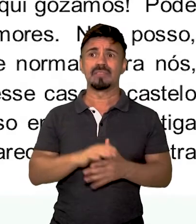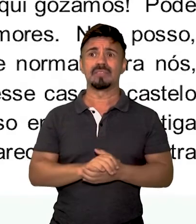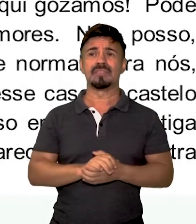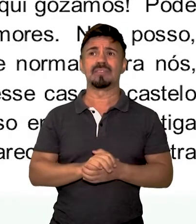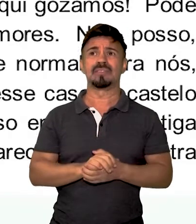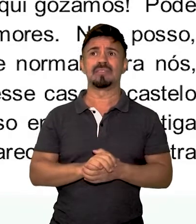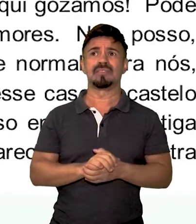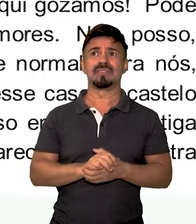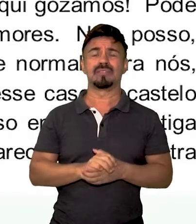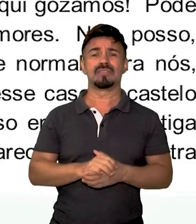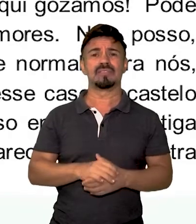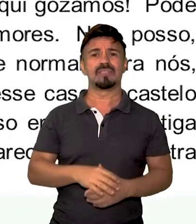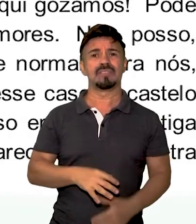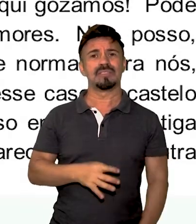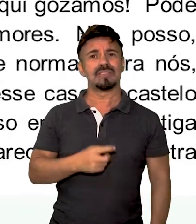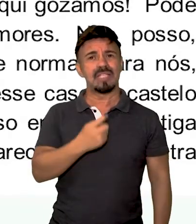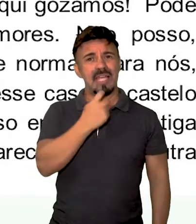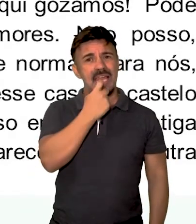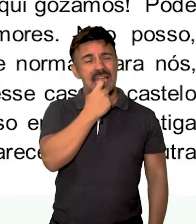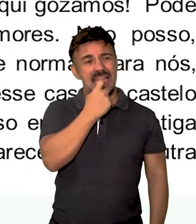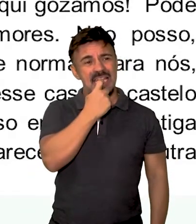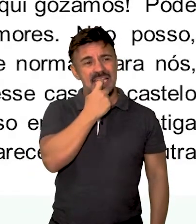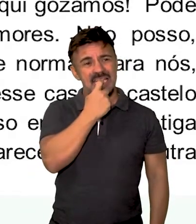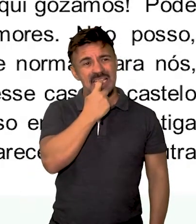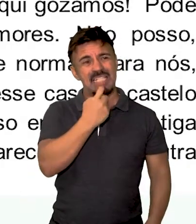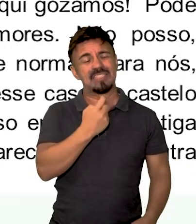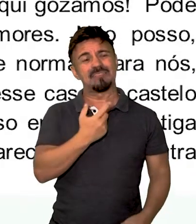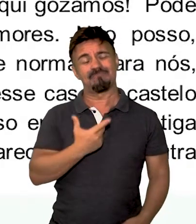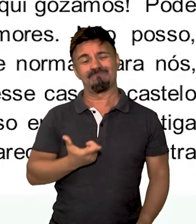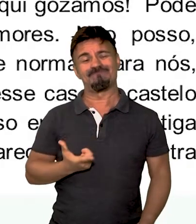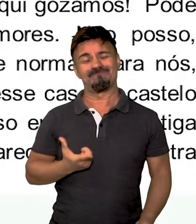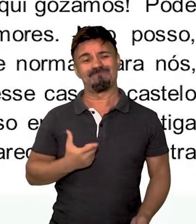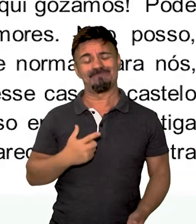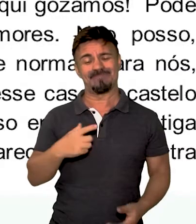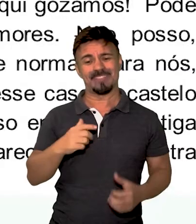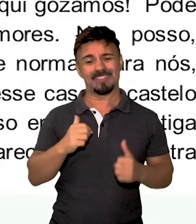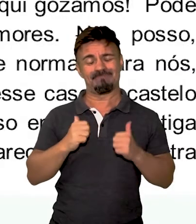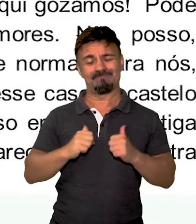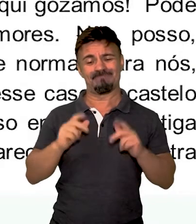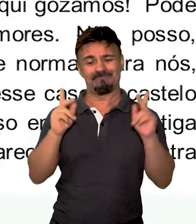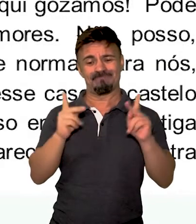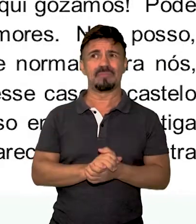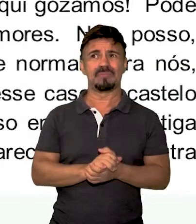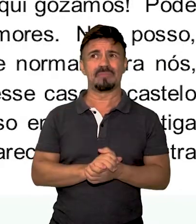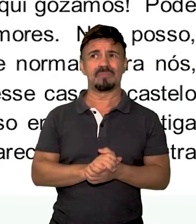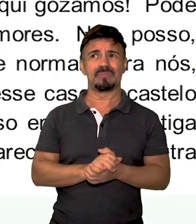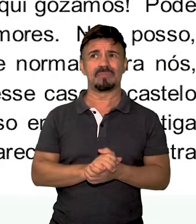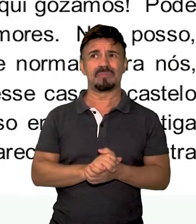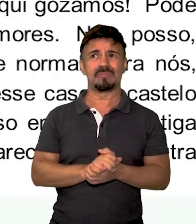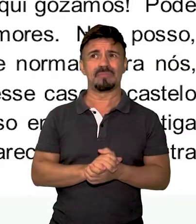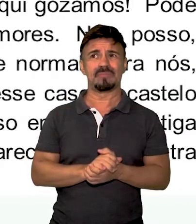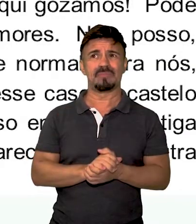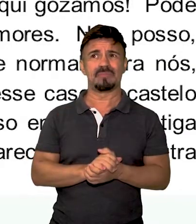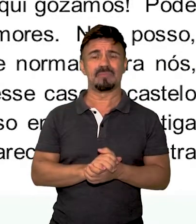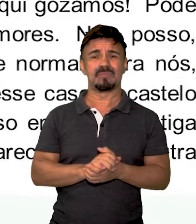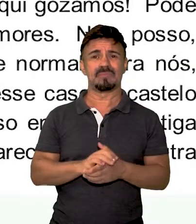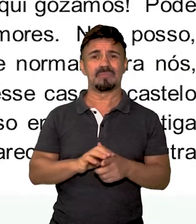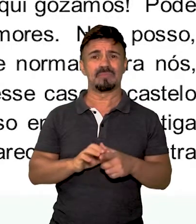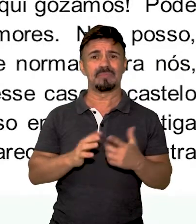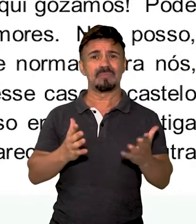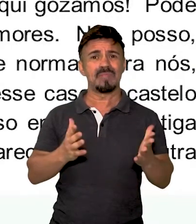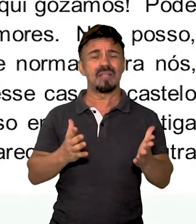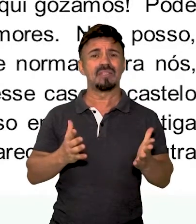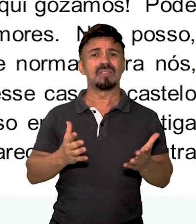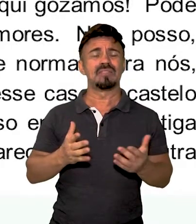nos inveja a tranquilidade que aqui gozamos. Pode ser verdade. Não